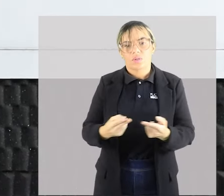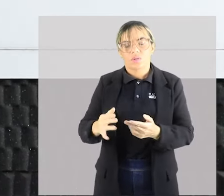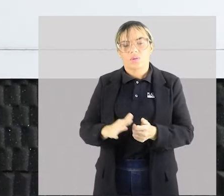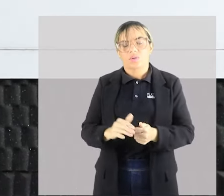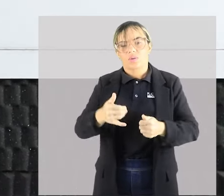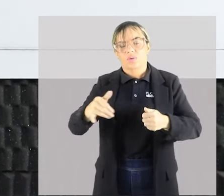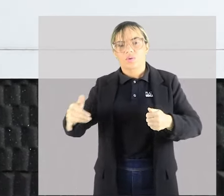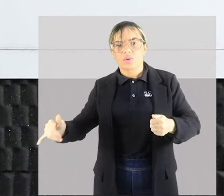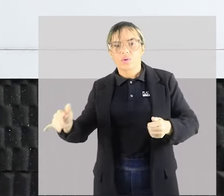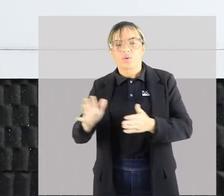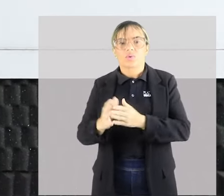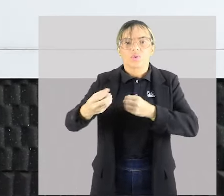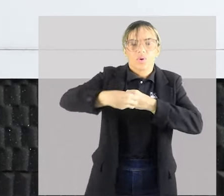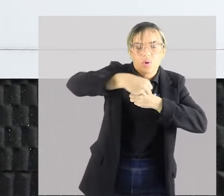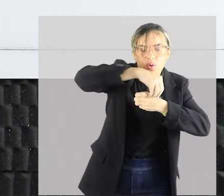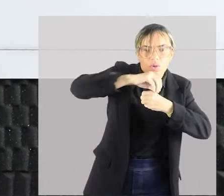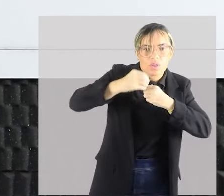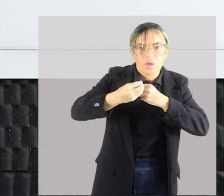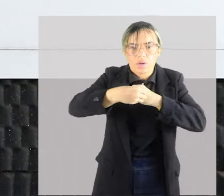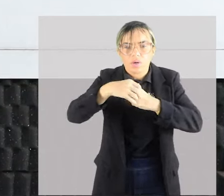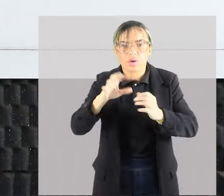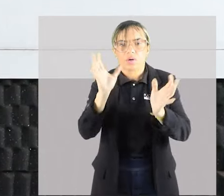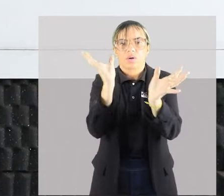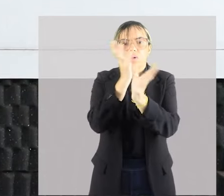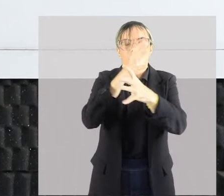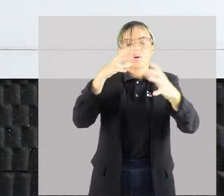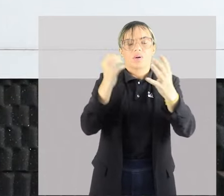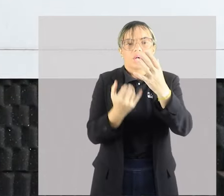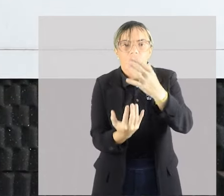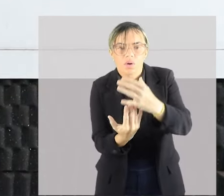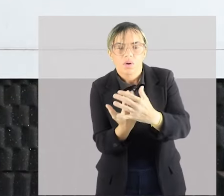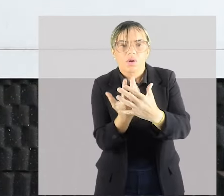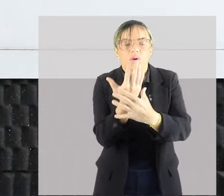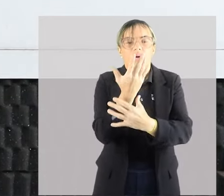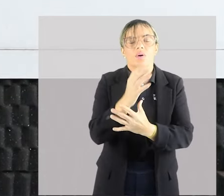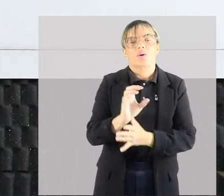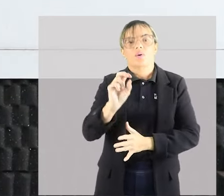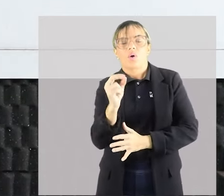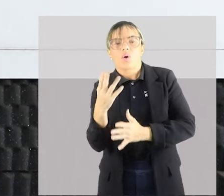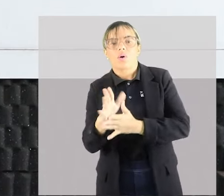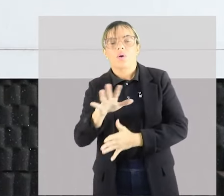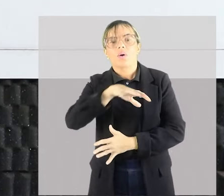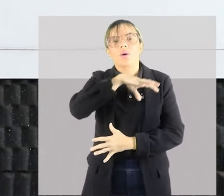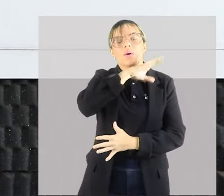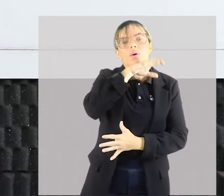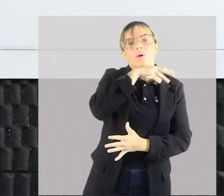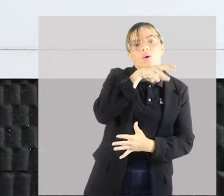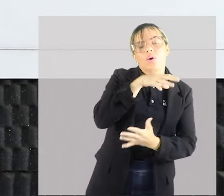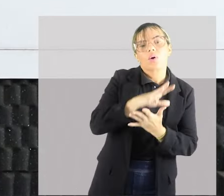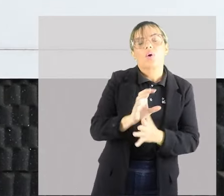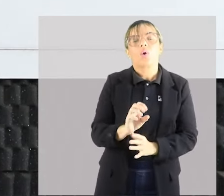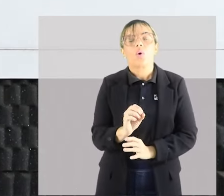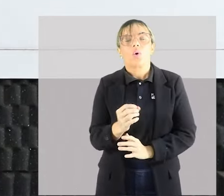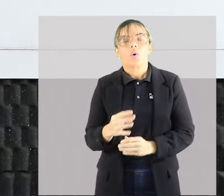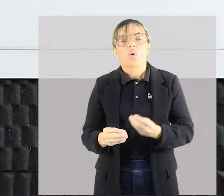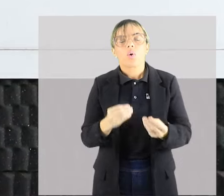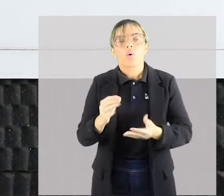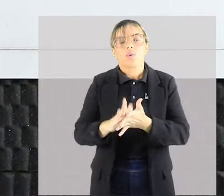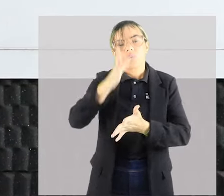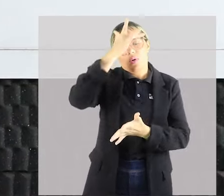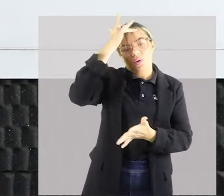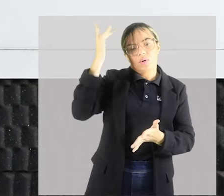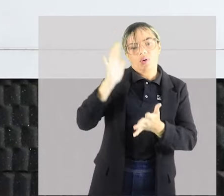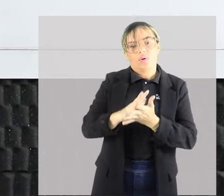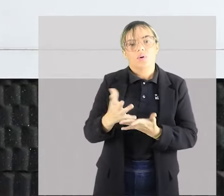seja num fungo numa alga numa planta ou em um animal assim como a gente é isso que